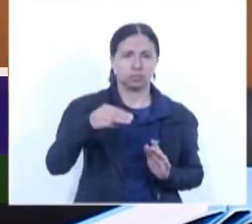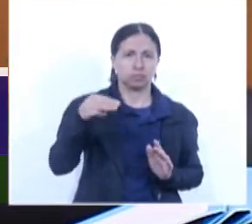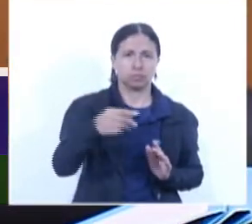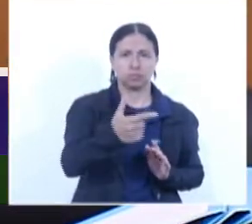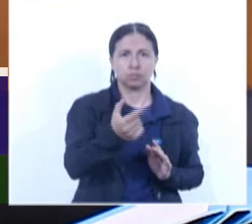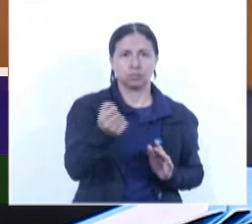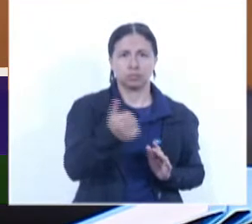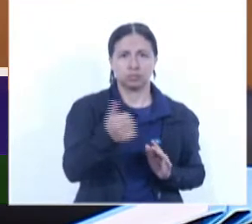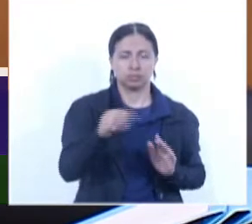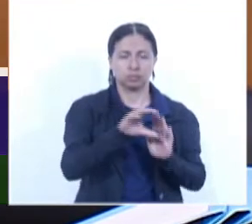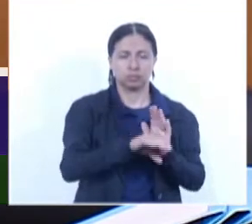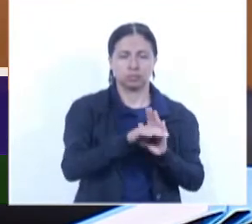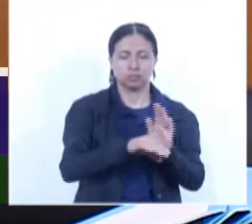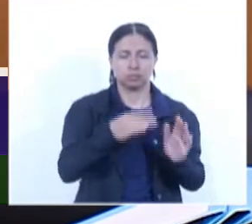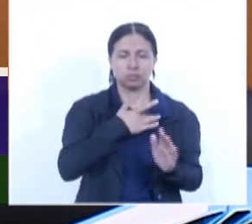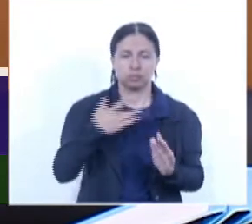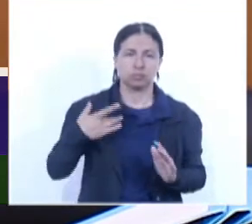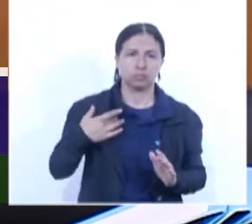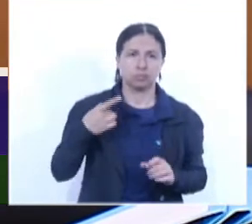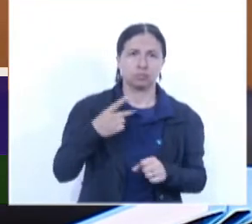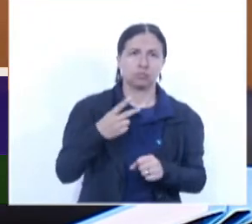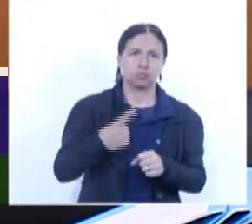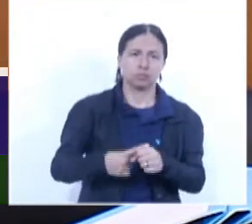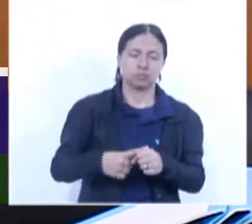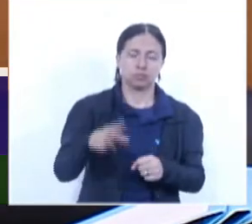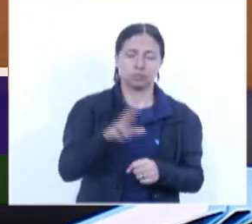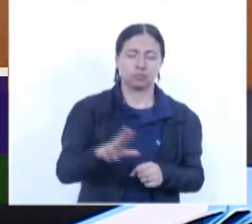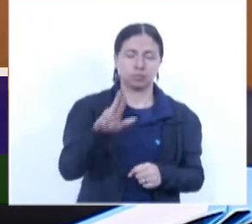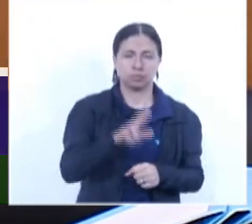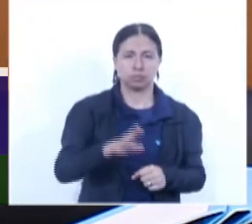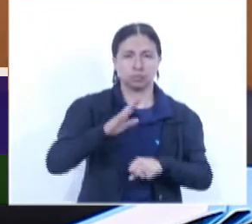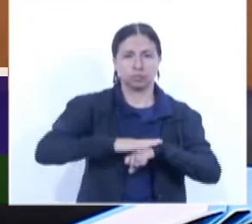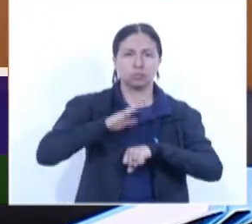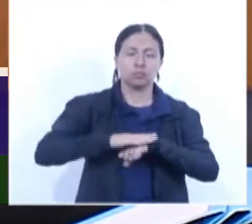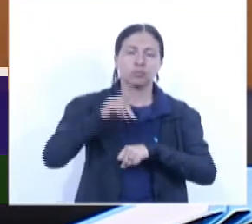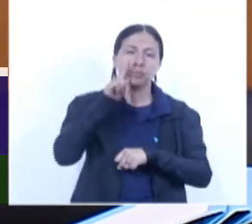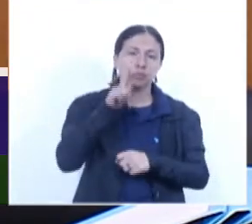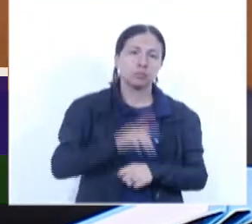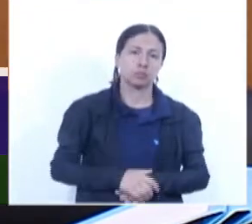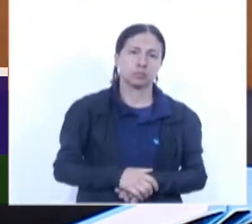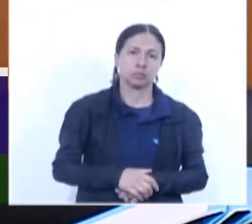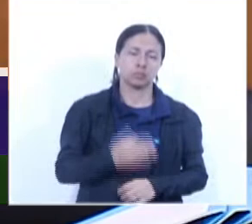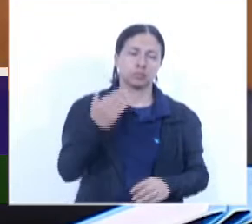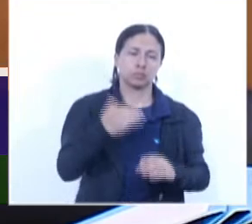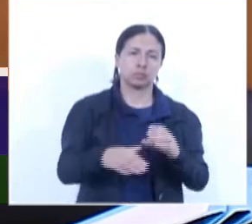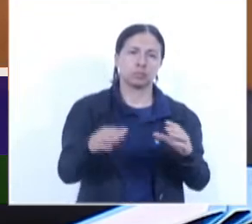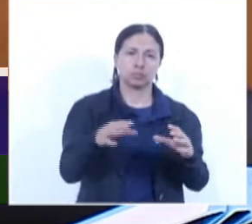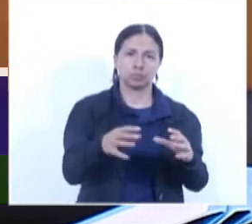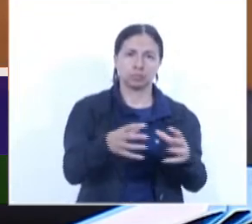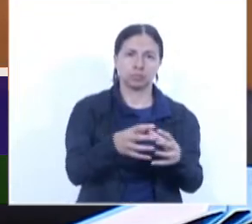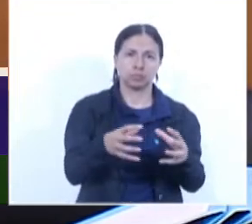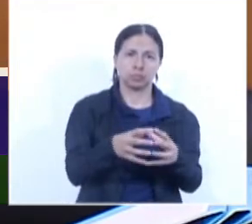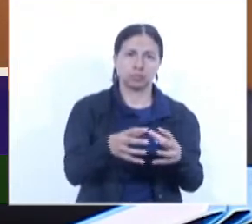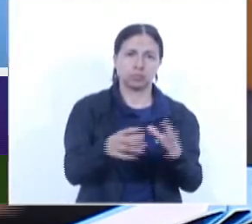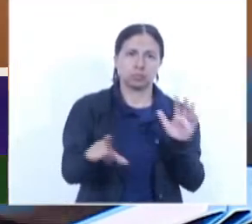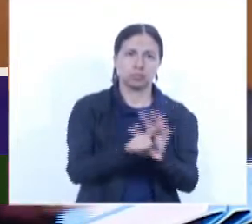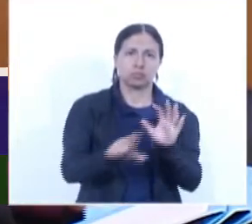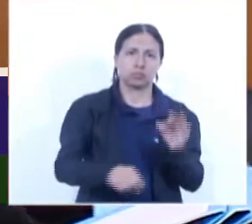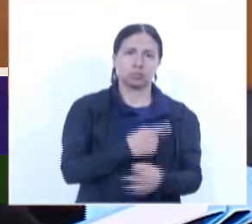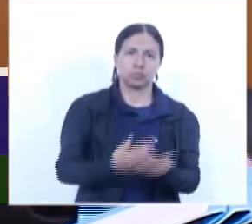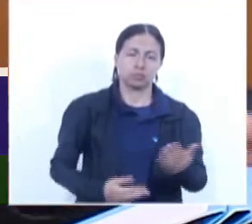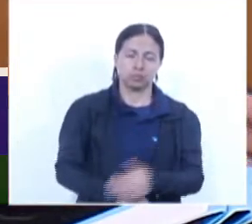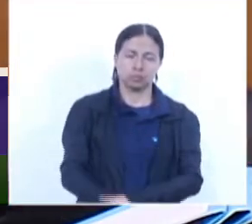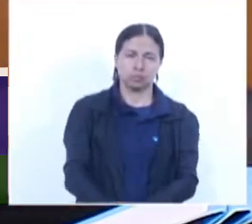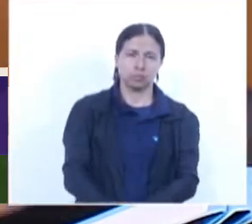institui o código Municipal de Saúde autor vereador Gilberto Rezende comissão encaminharemos a comissão legislação